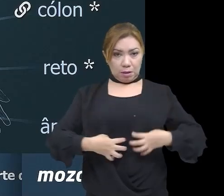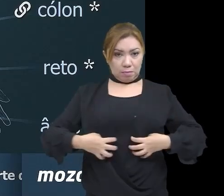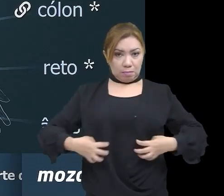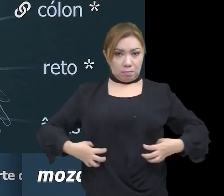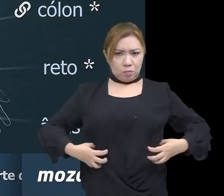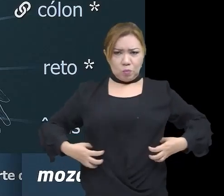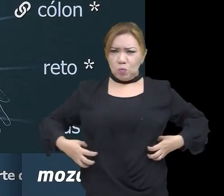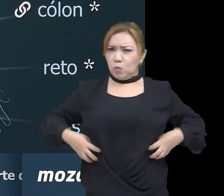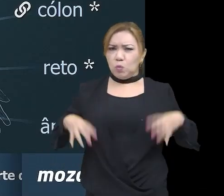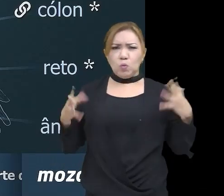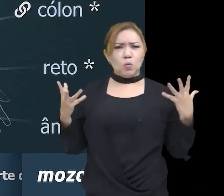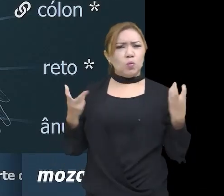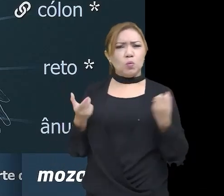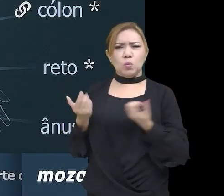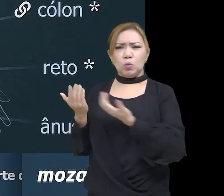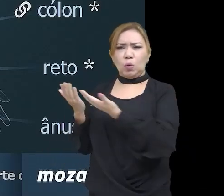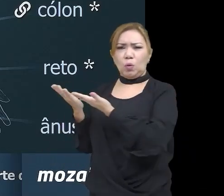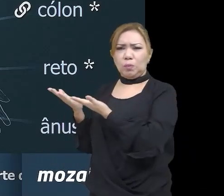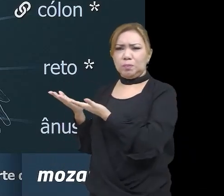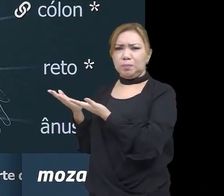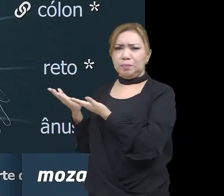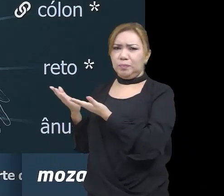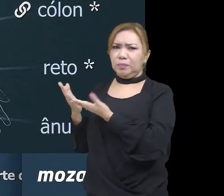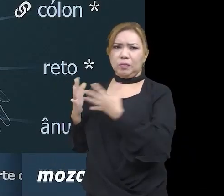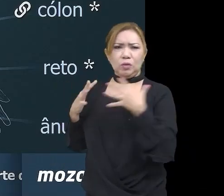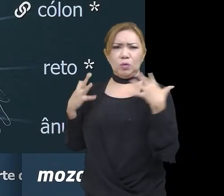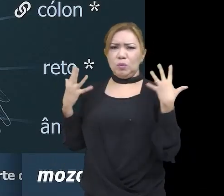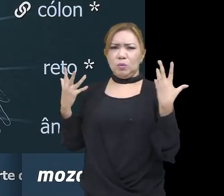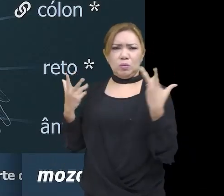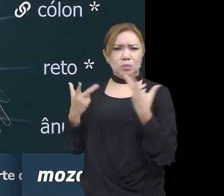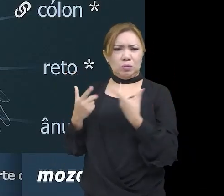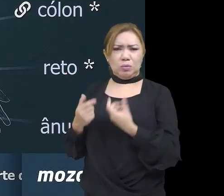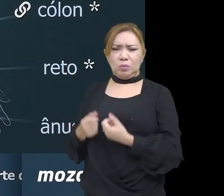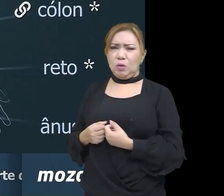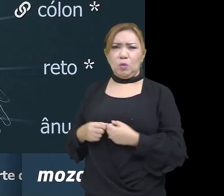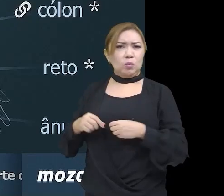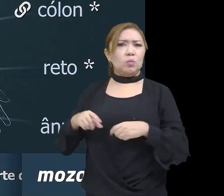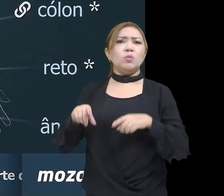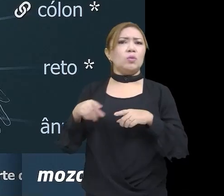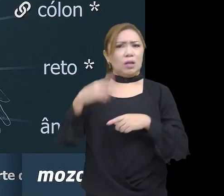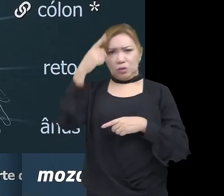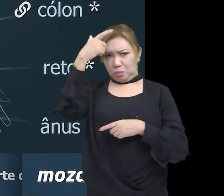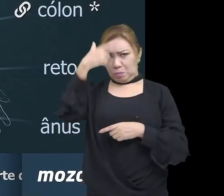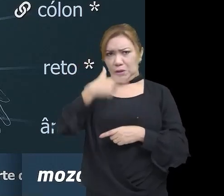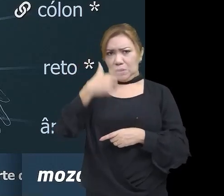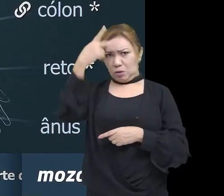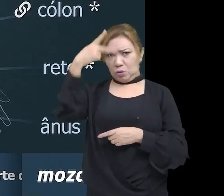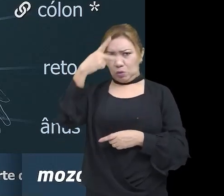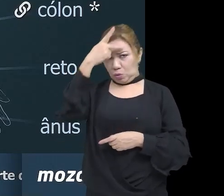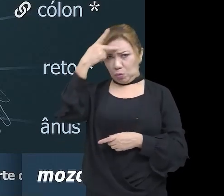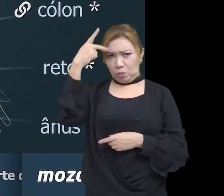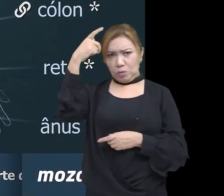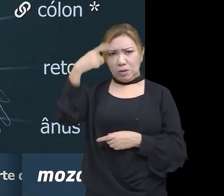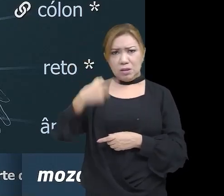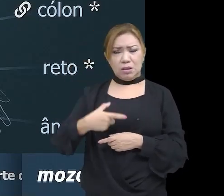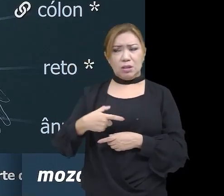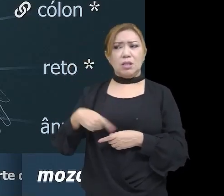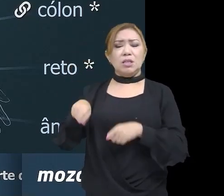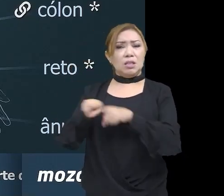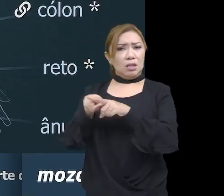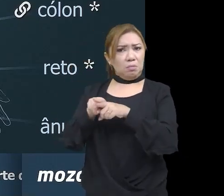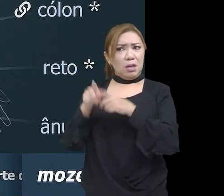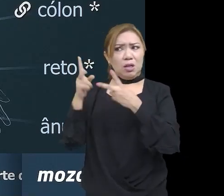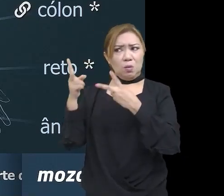os sistemas do nosso corpo, tanto do nosso como dos animais, seja completo, né? Ele seja